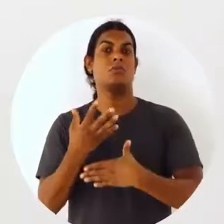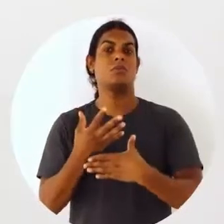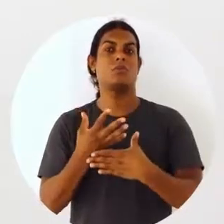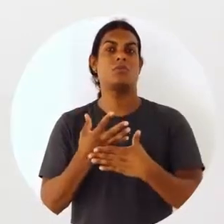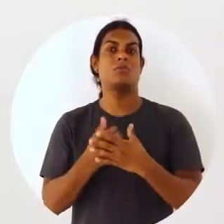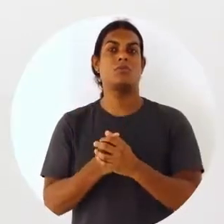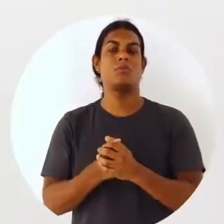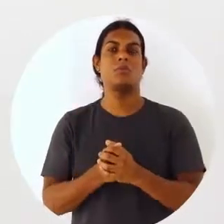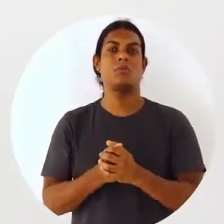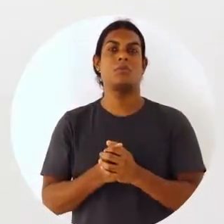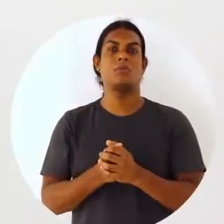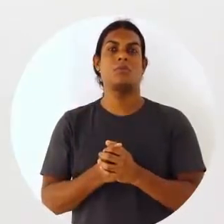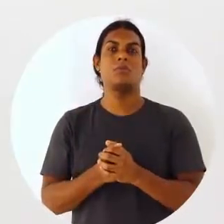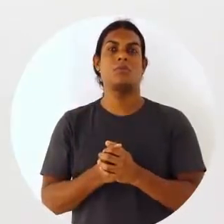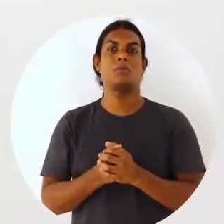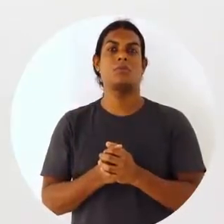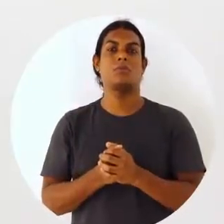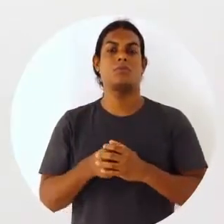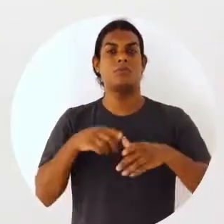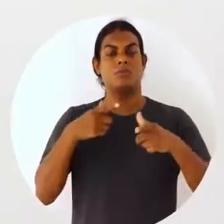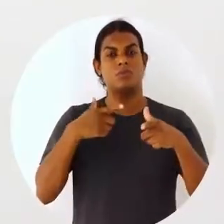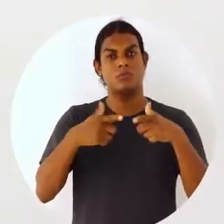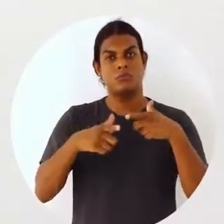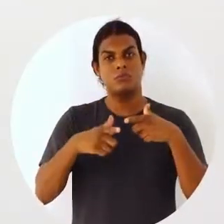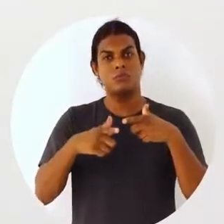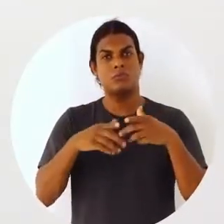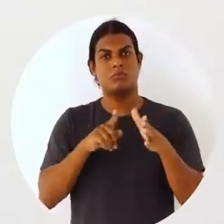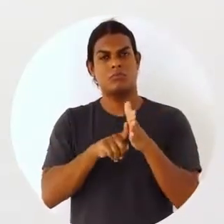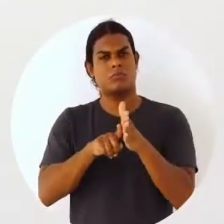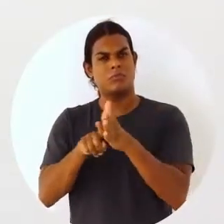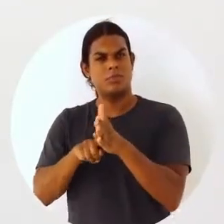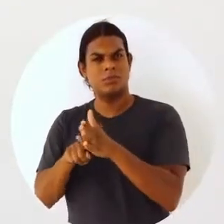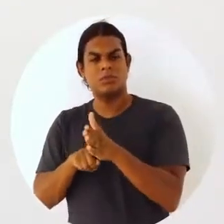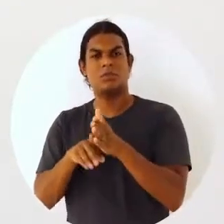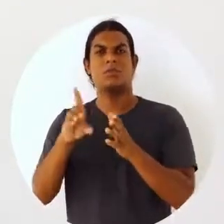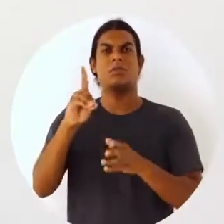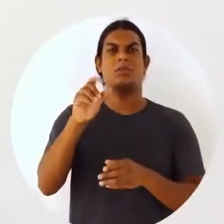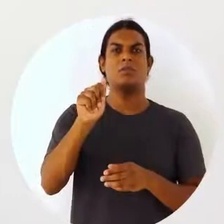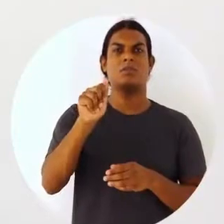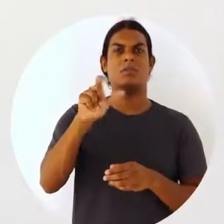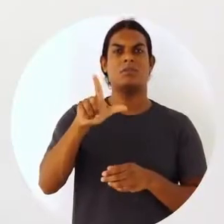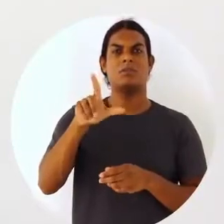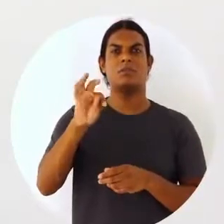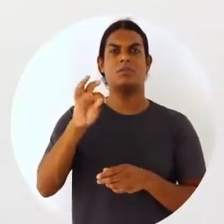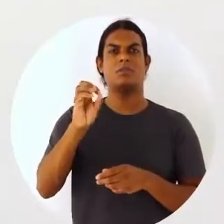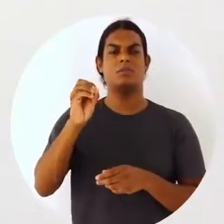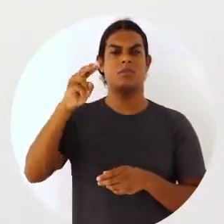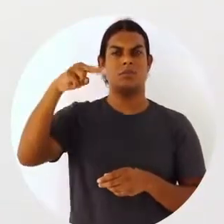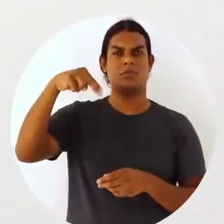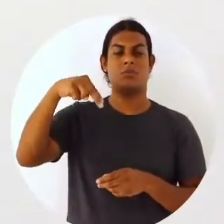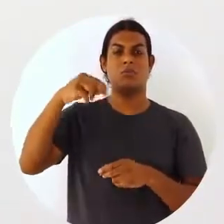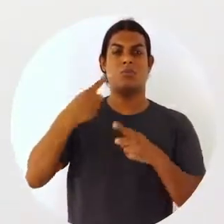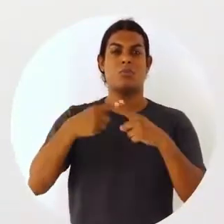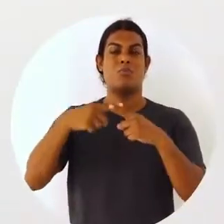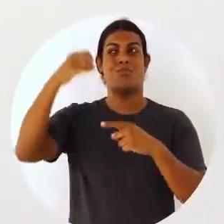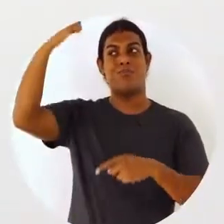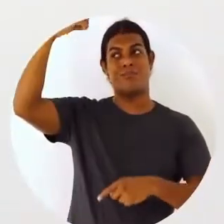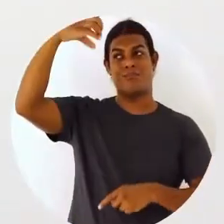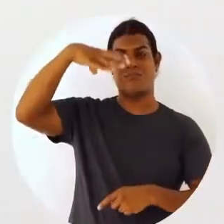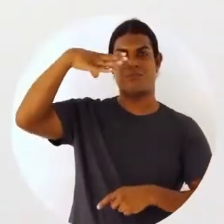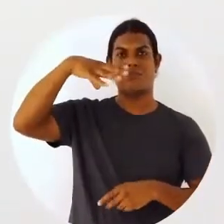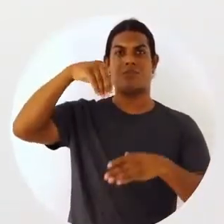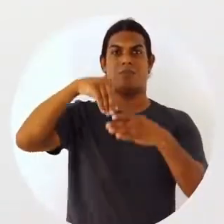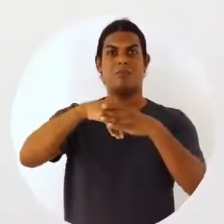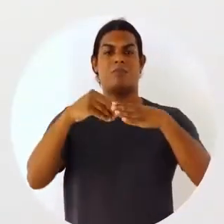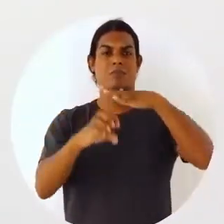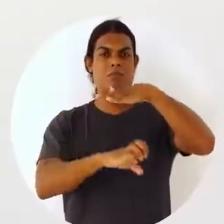a partir dos estudos de Hawthorne, a qual tentava relacionar a influência da luminosidade na